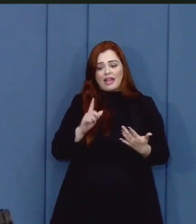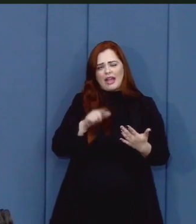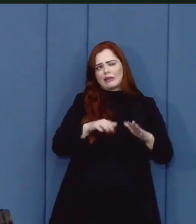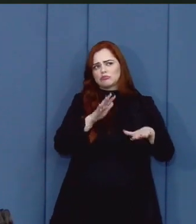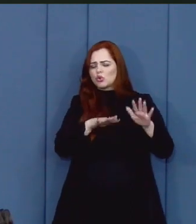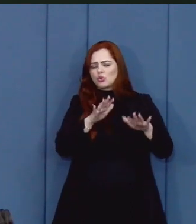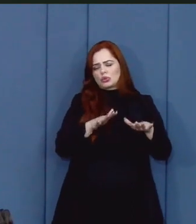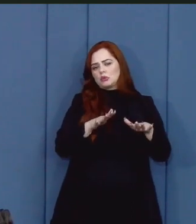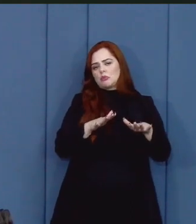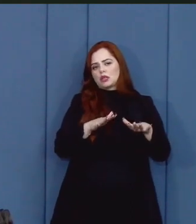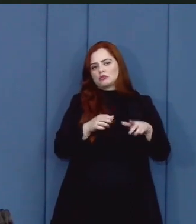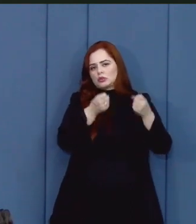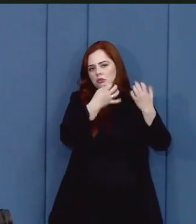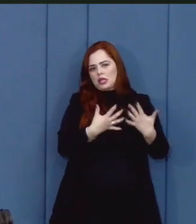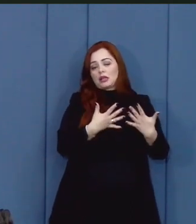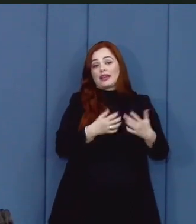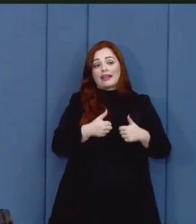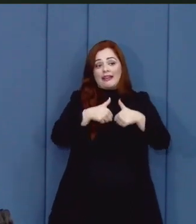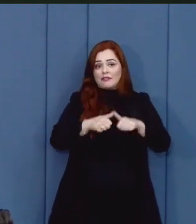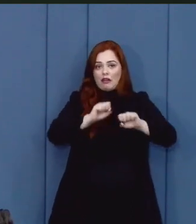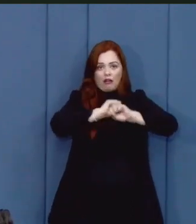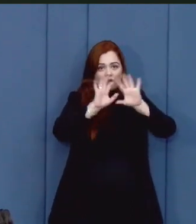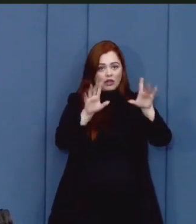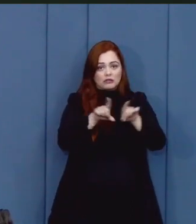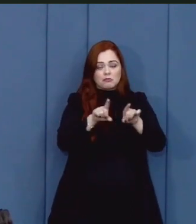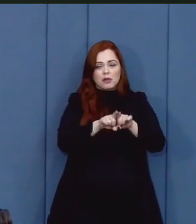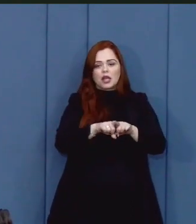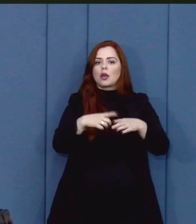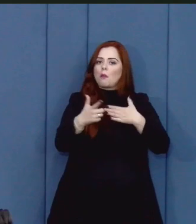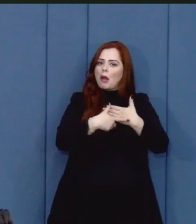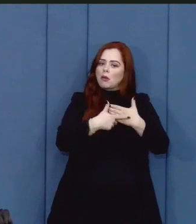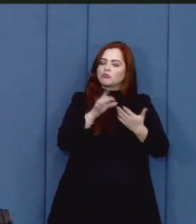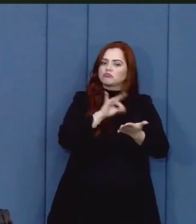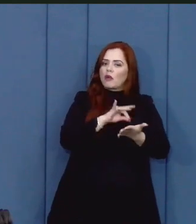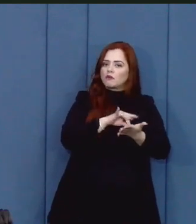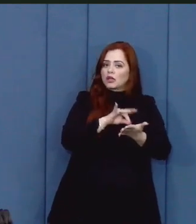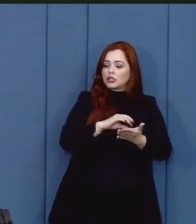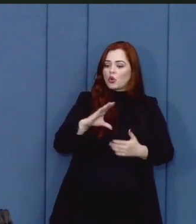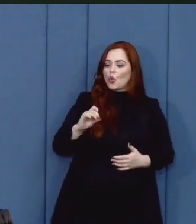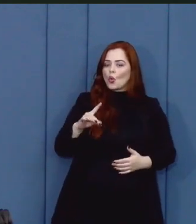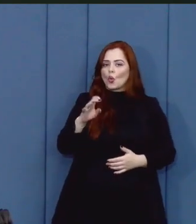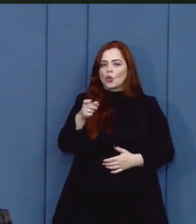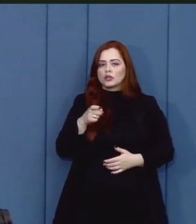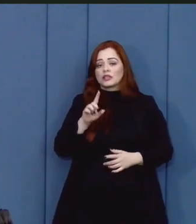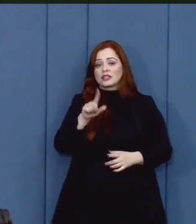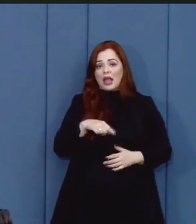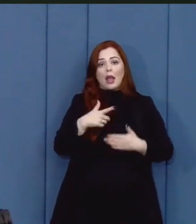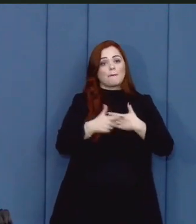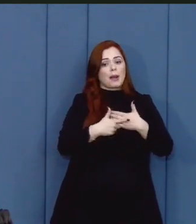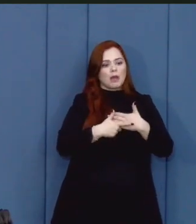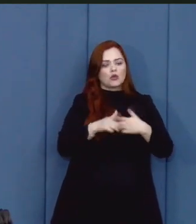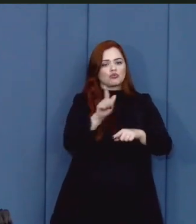É mais ou menos isso, né? E fica claro que o papel realmente do Codex é um papel